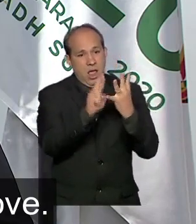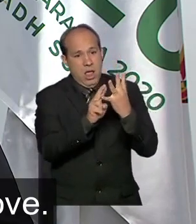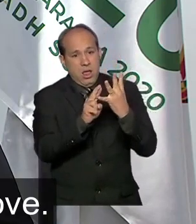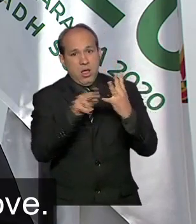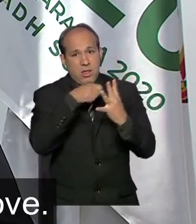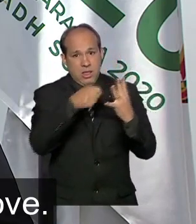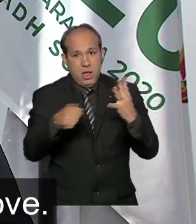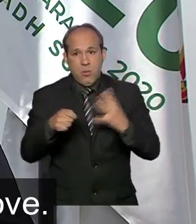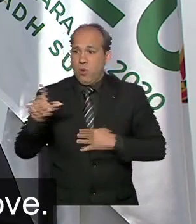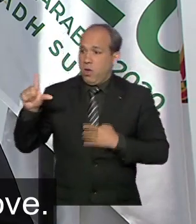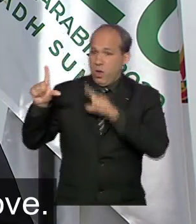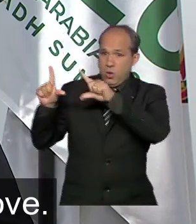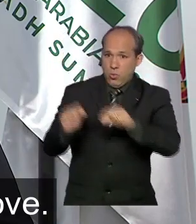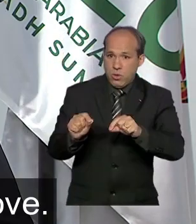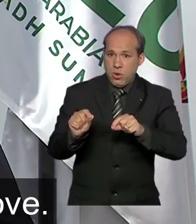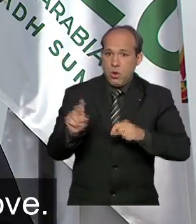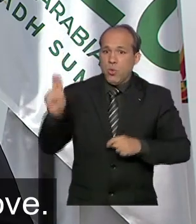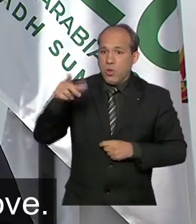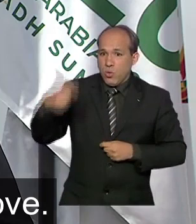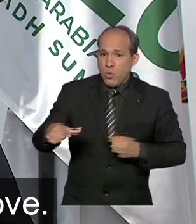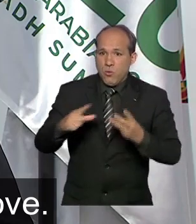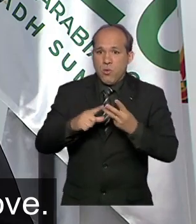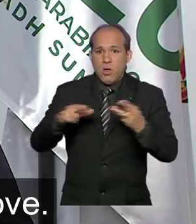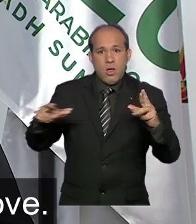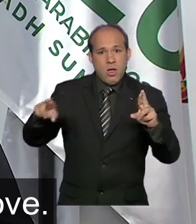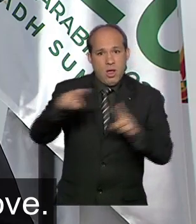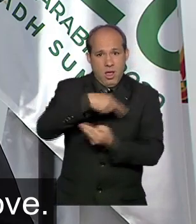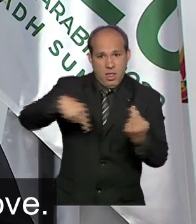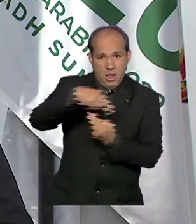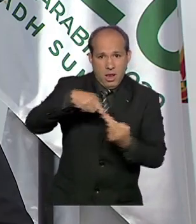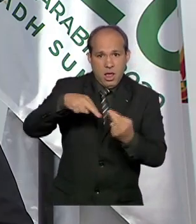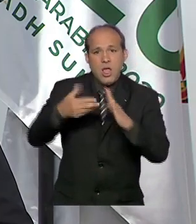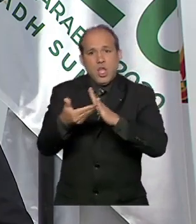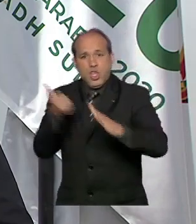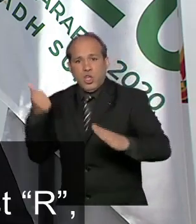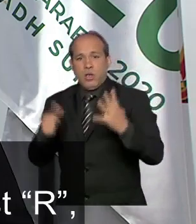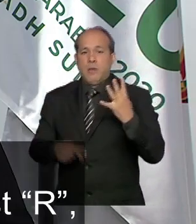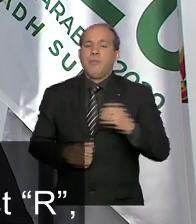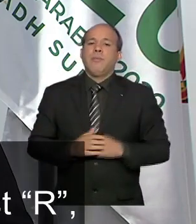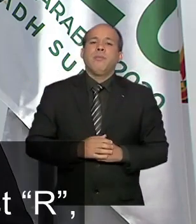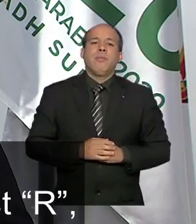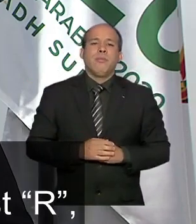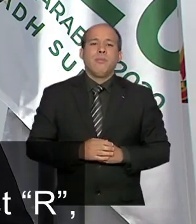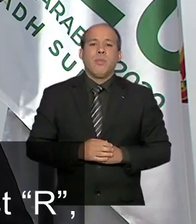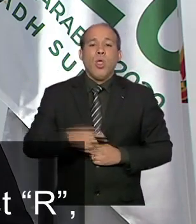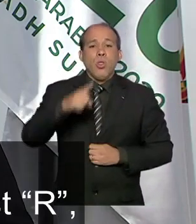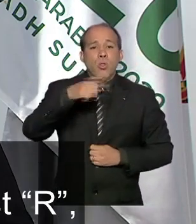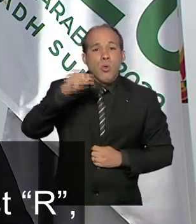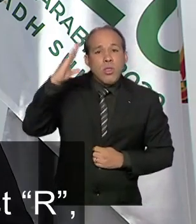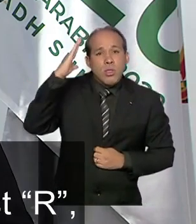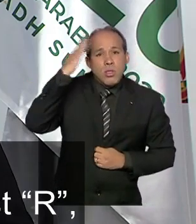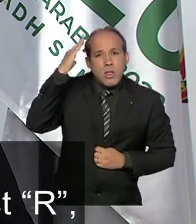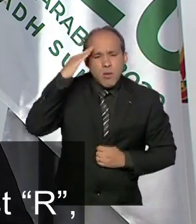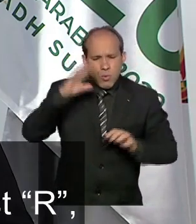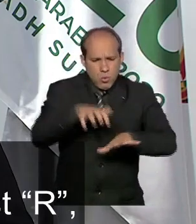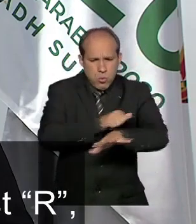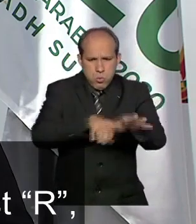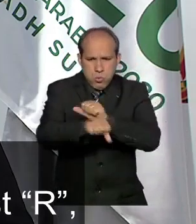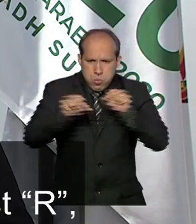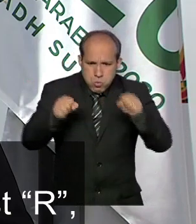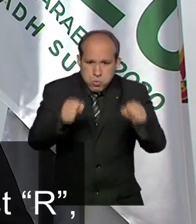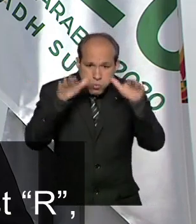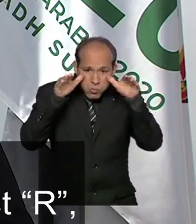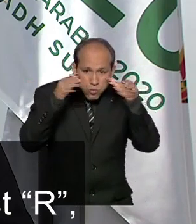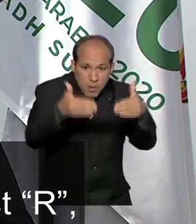reduzir reutilizar reciclar e remover e entendemos que esforço deve ser